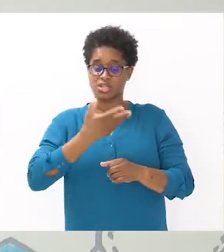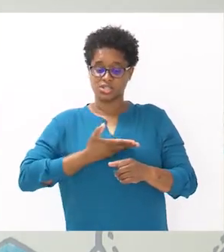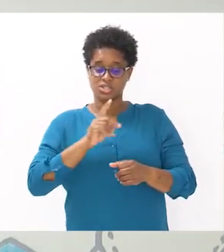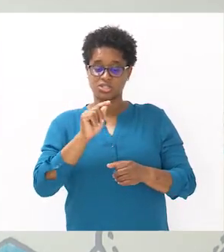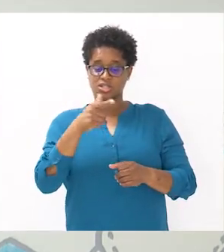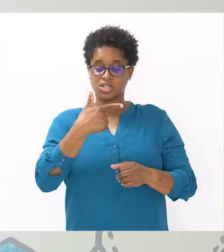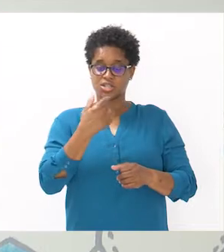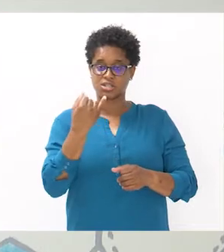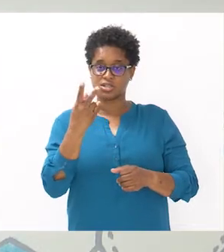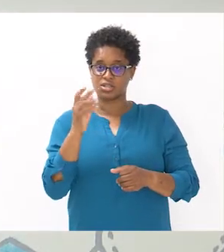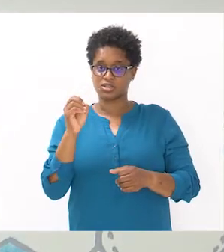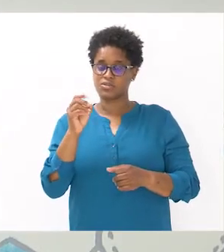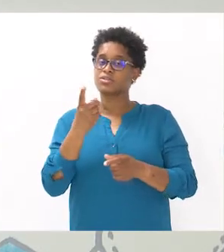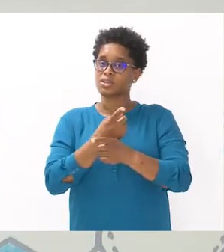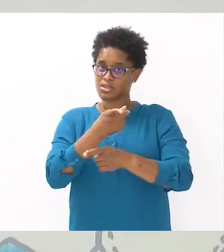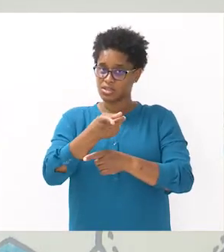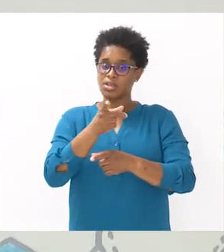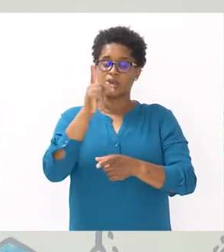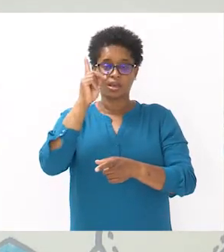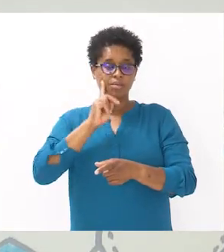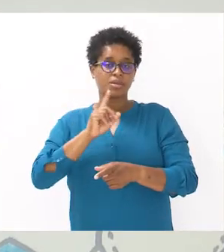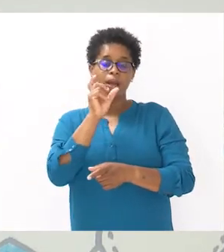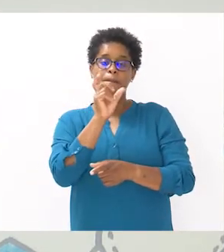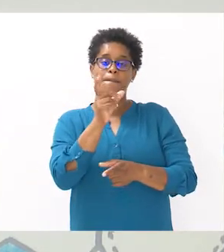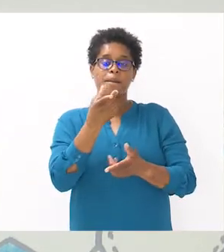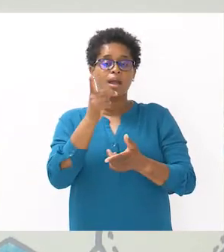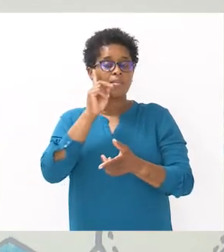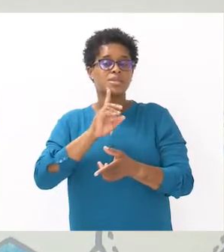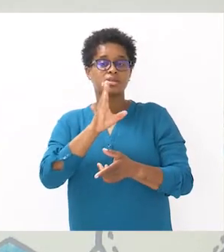adjetivos que caracterizam a palavra,